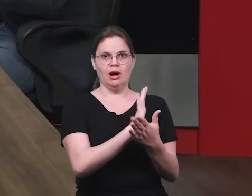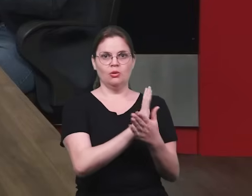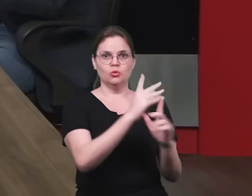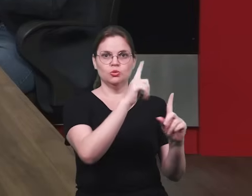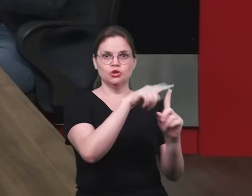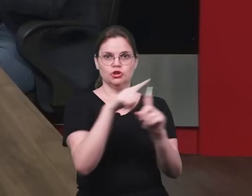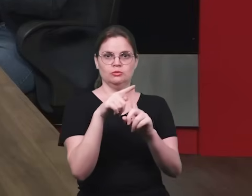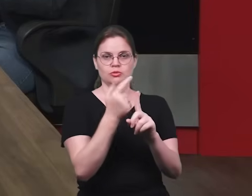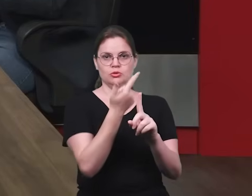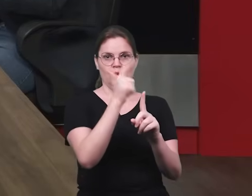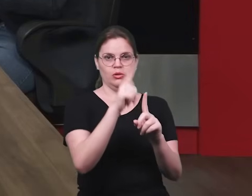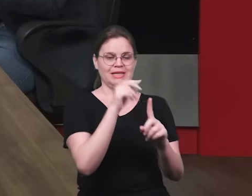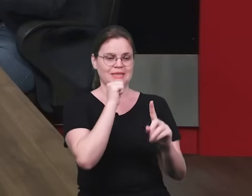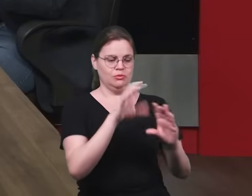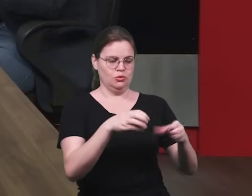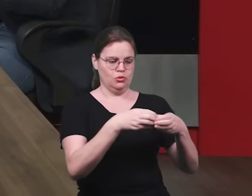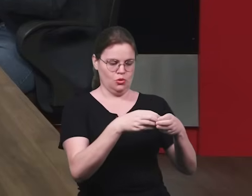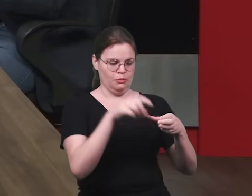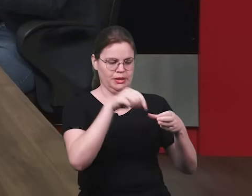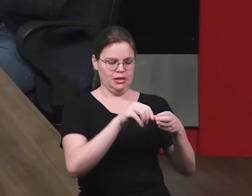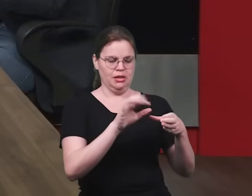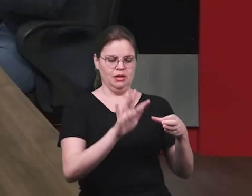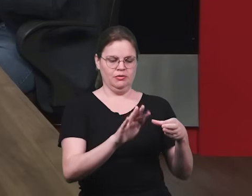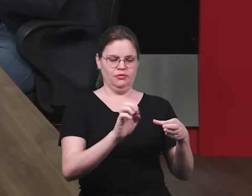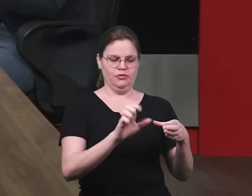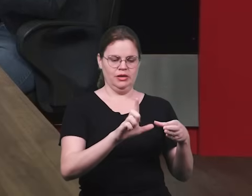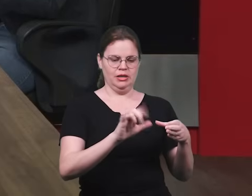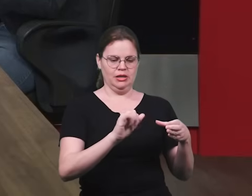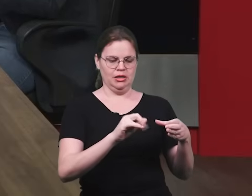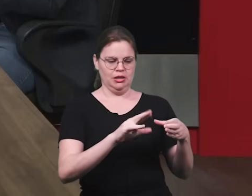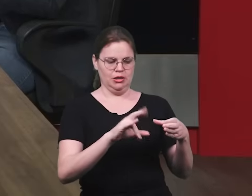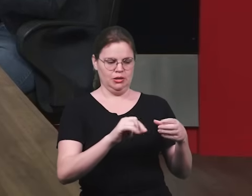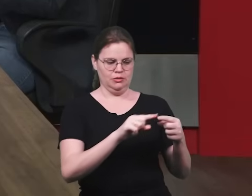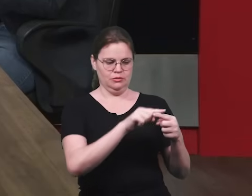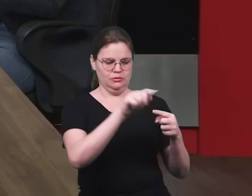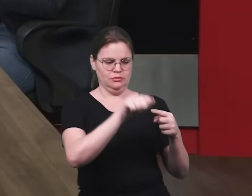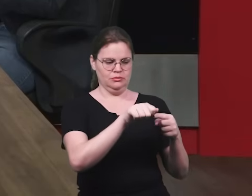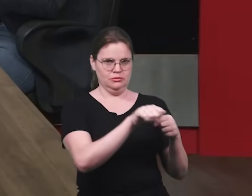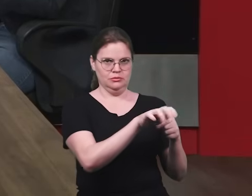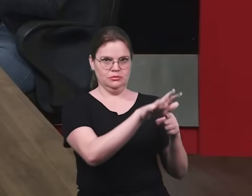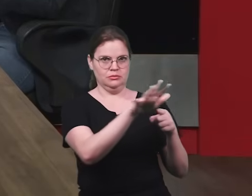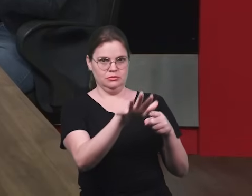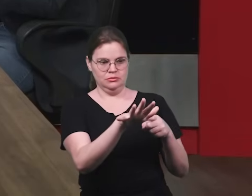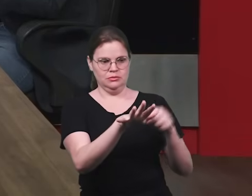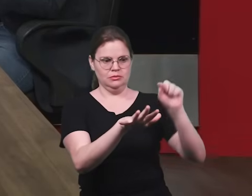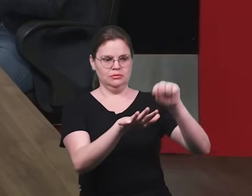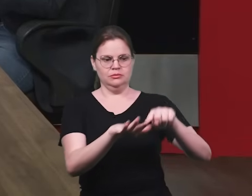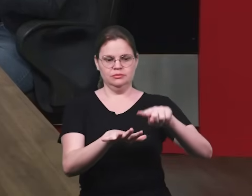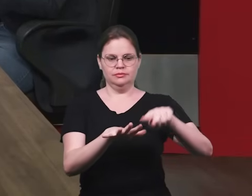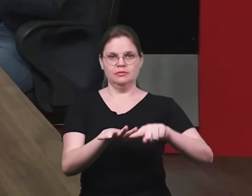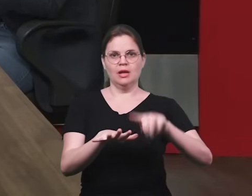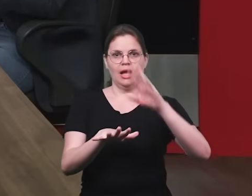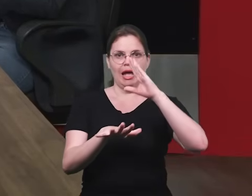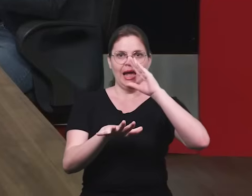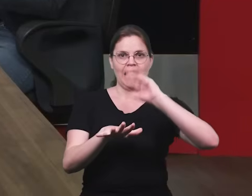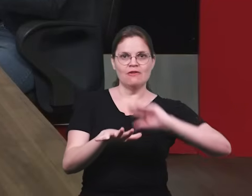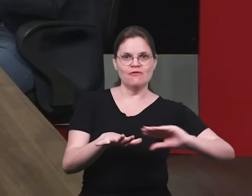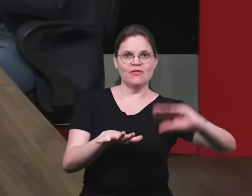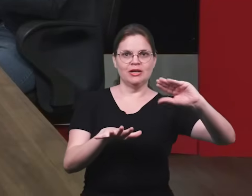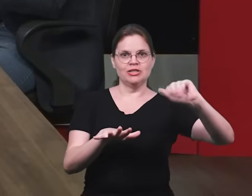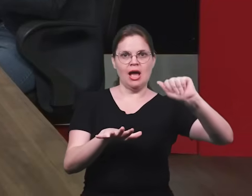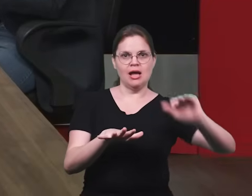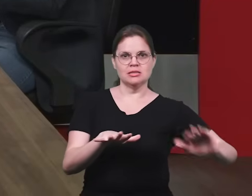subtipos. Subtipos. Então, por exemplo, o elefante asiático é diferente do